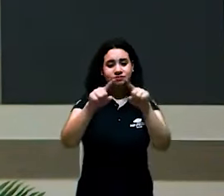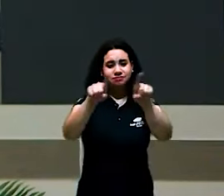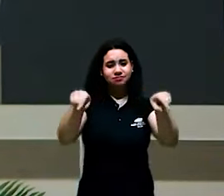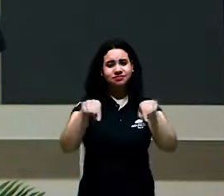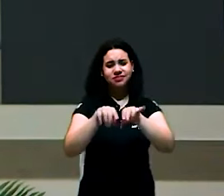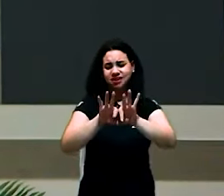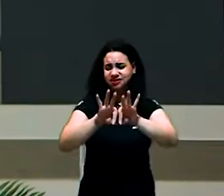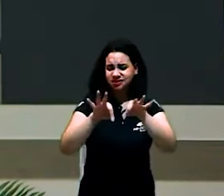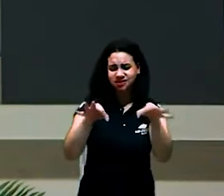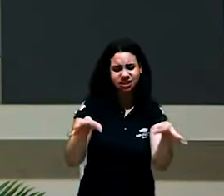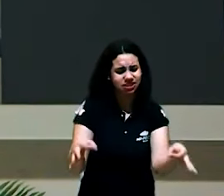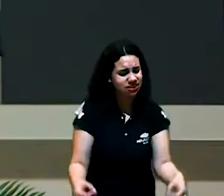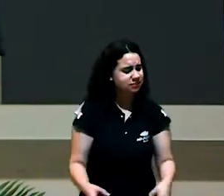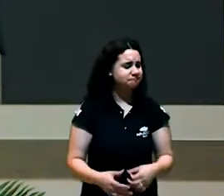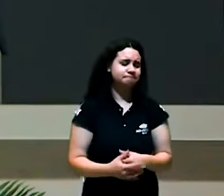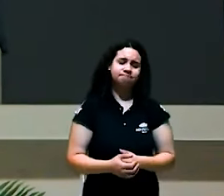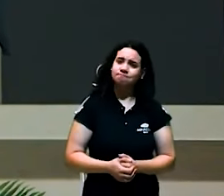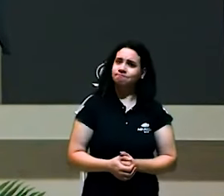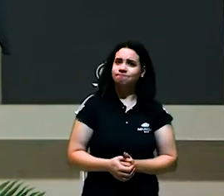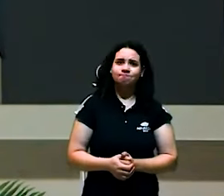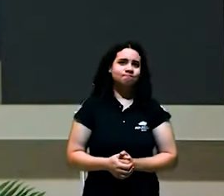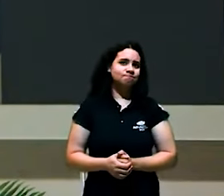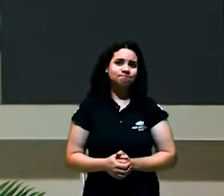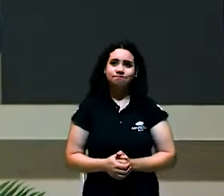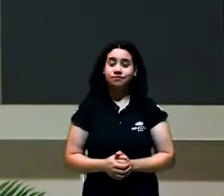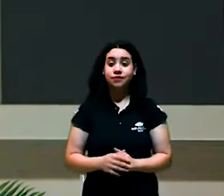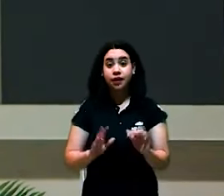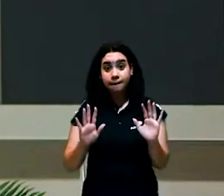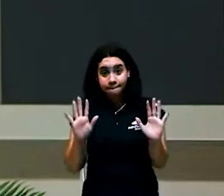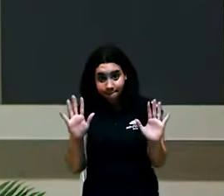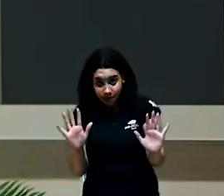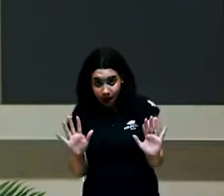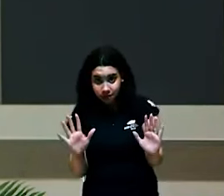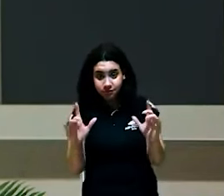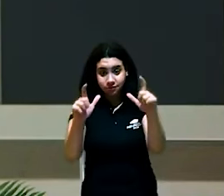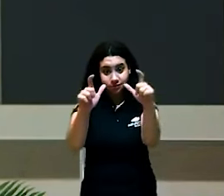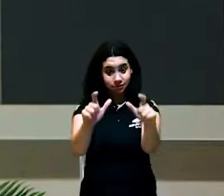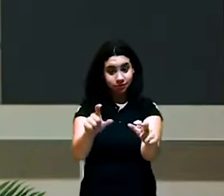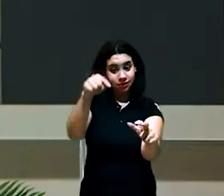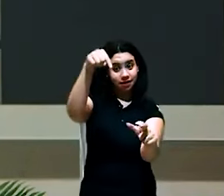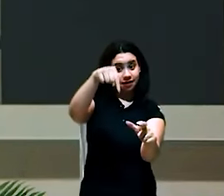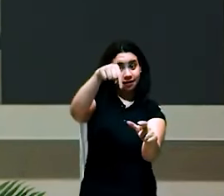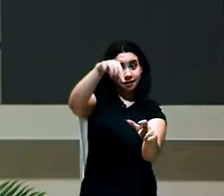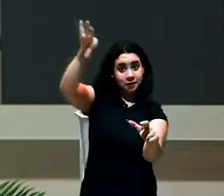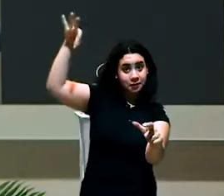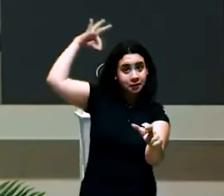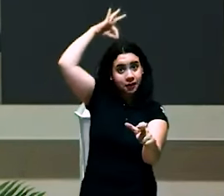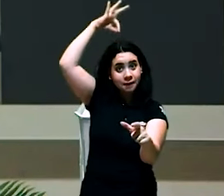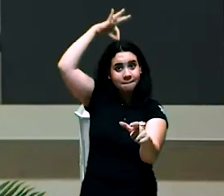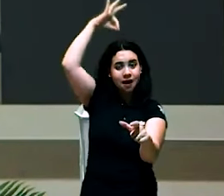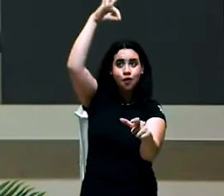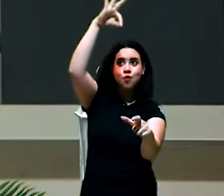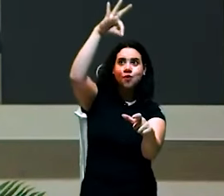parece uma caixa gigante. Mas foi ali onde o Espírito Santo começou. Foi ali